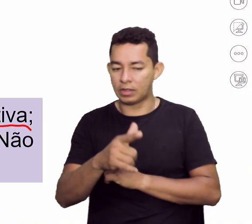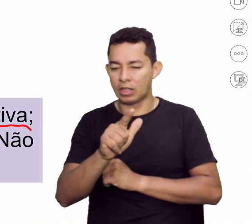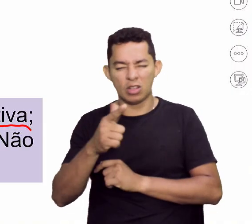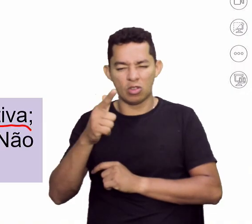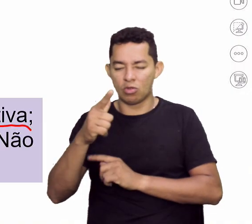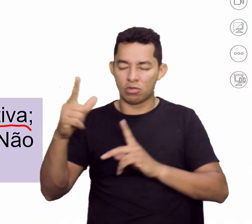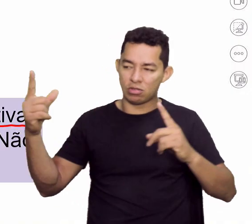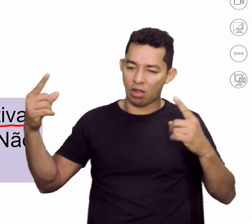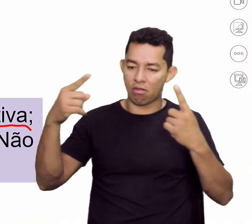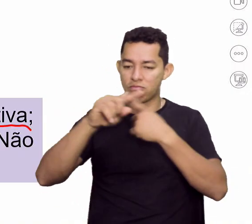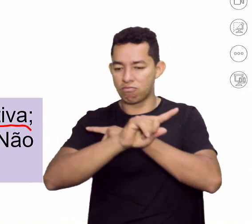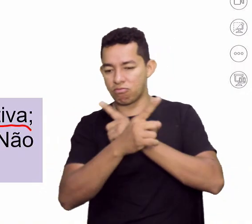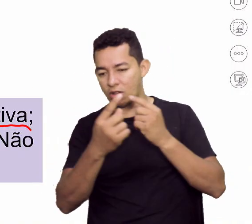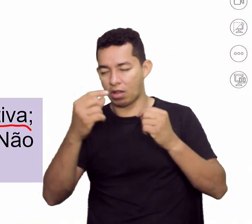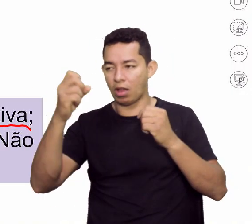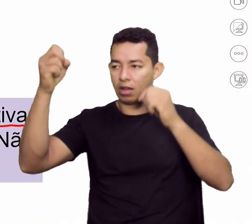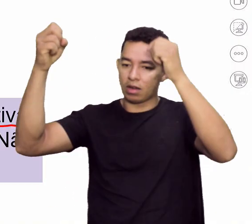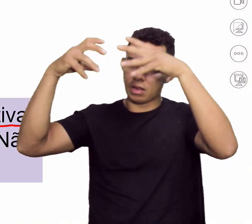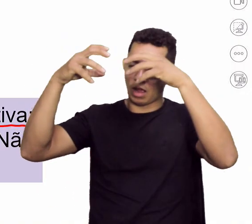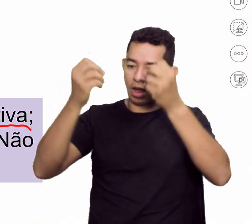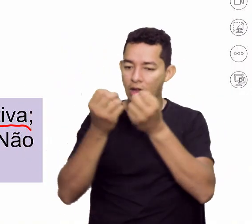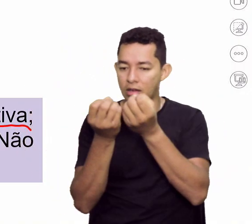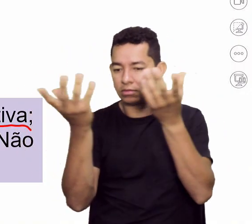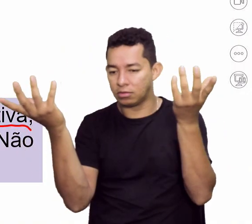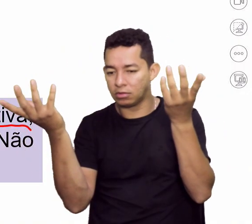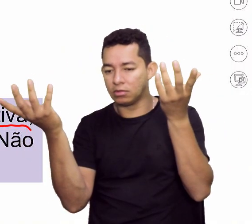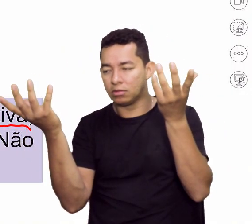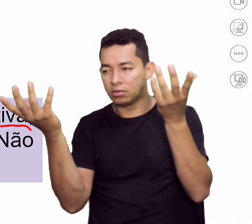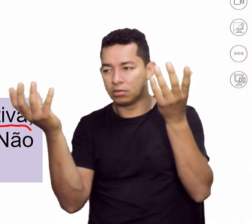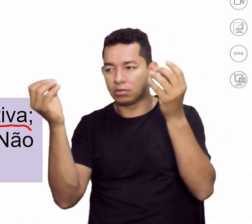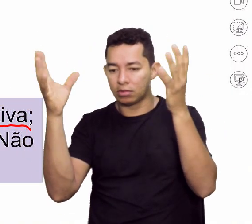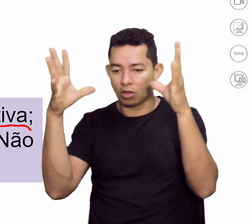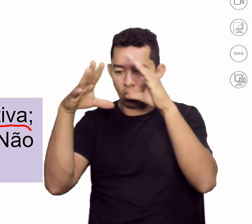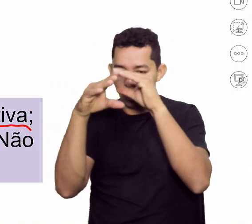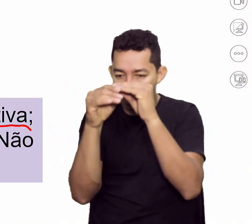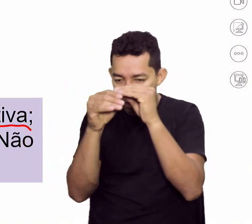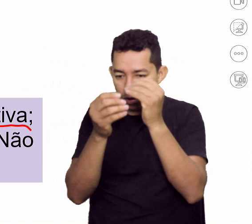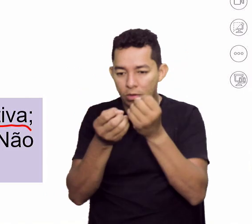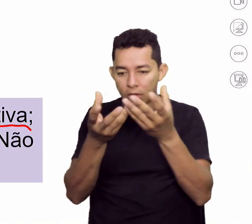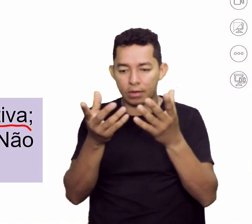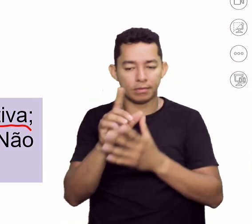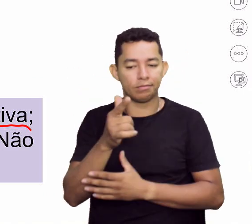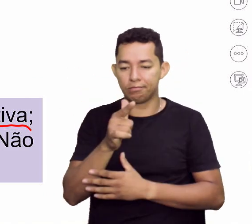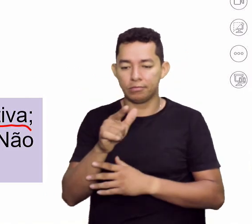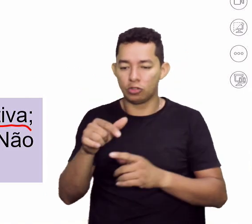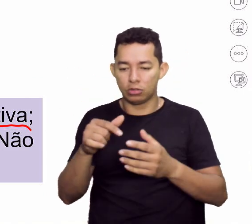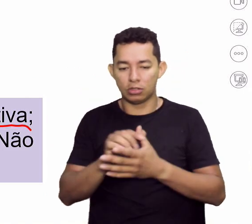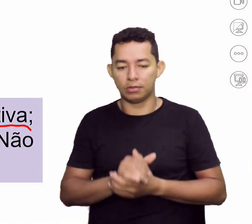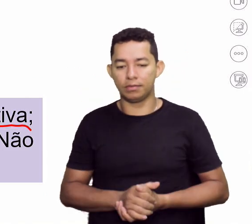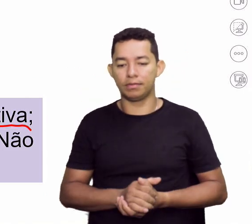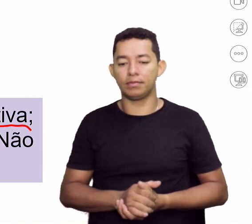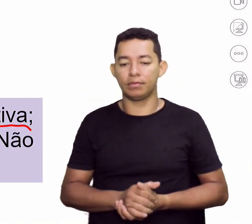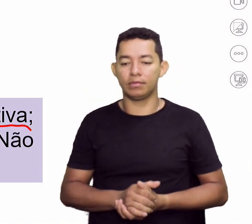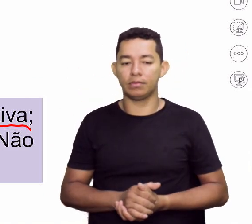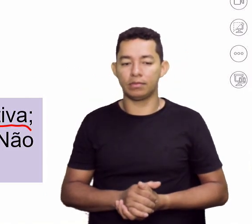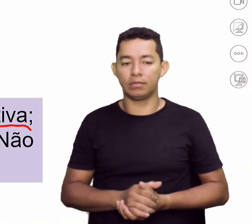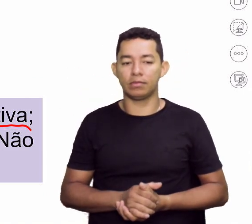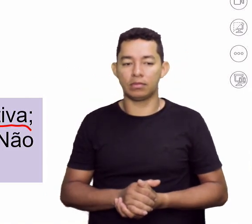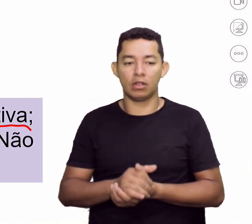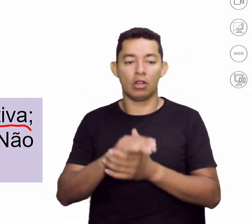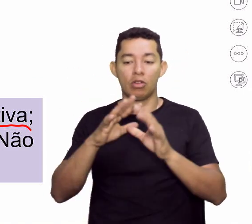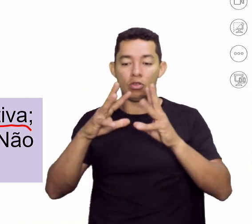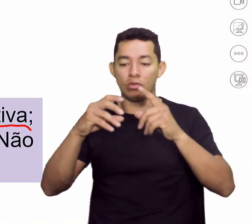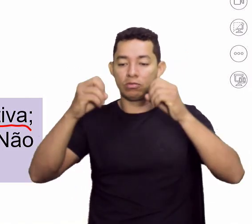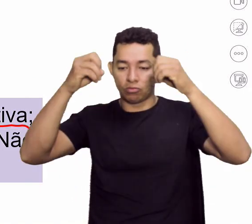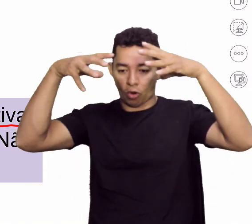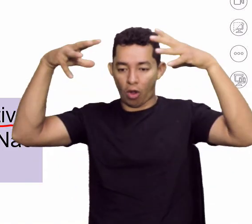essa questão de destaque para figuras que estavam mais no claro e outras que estavam mais no escuro. Tudo isso aí está bem iluminado, como a gente está